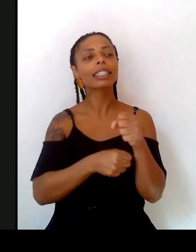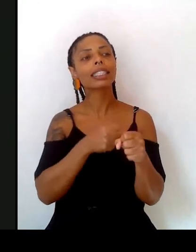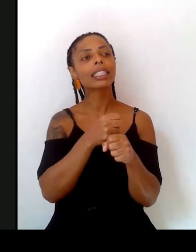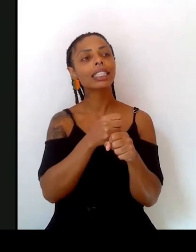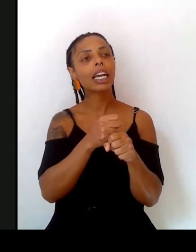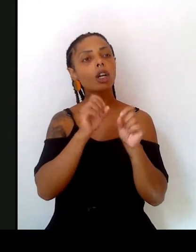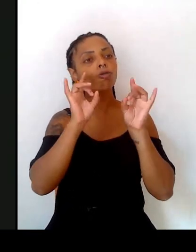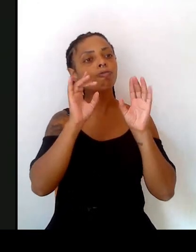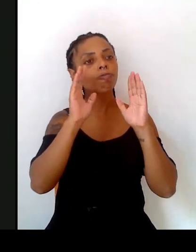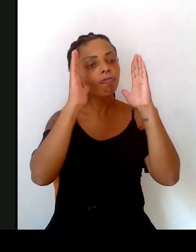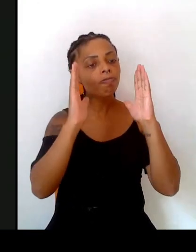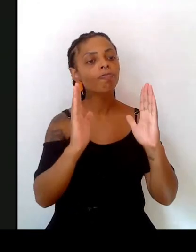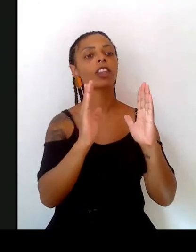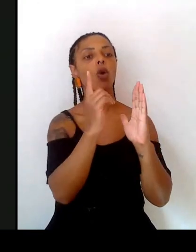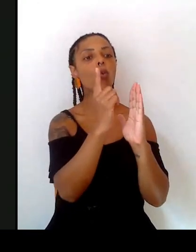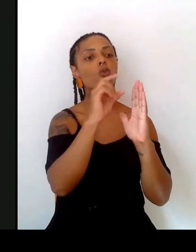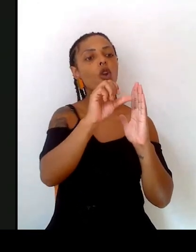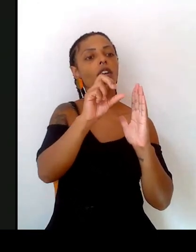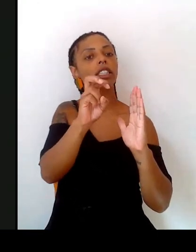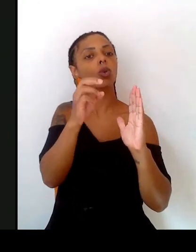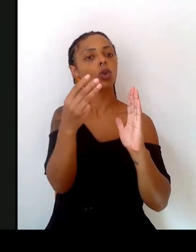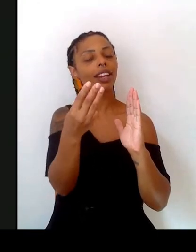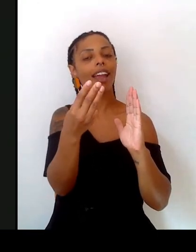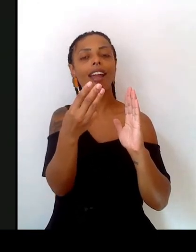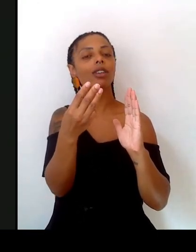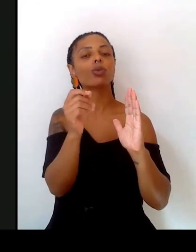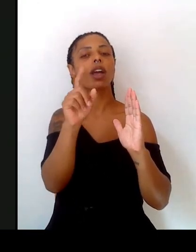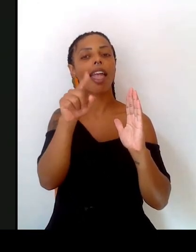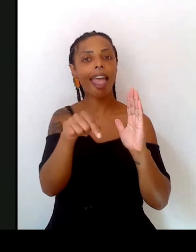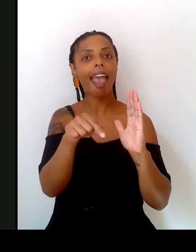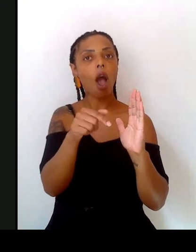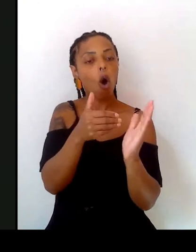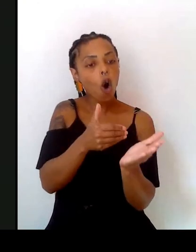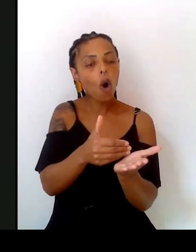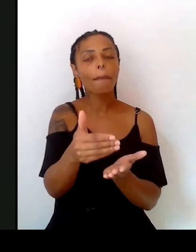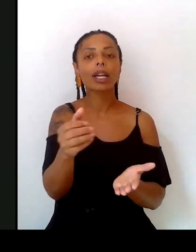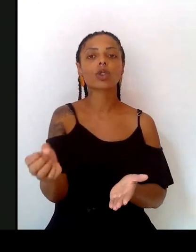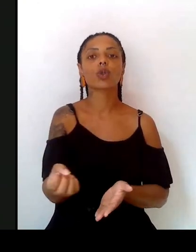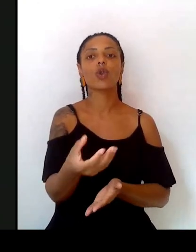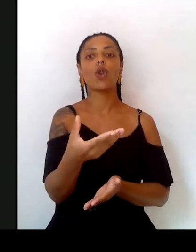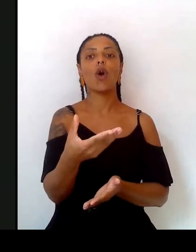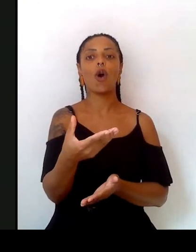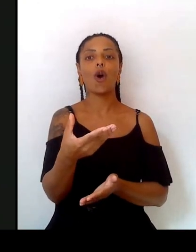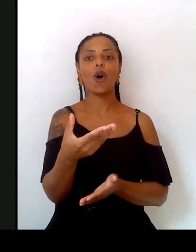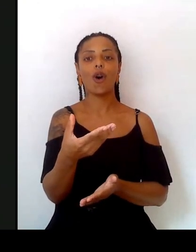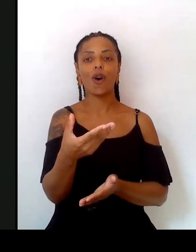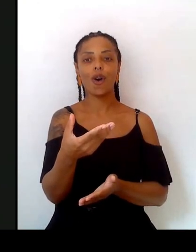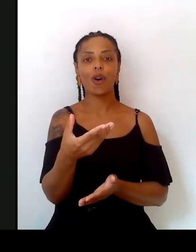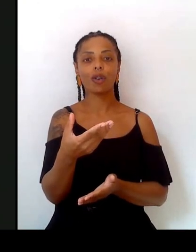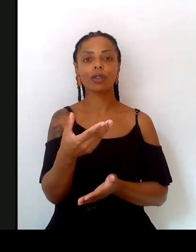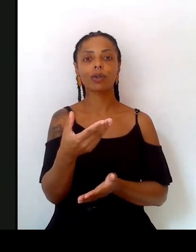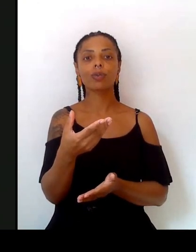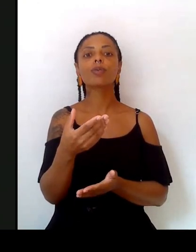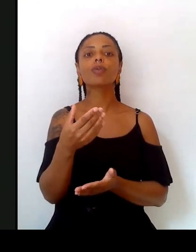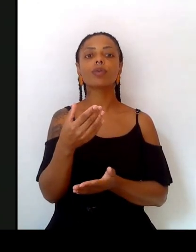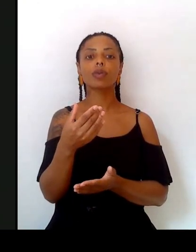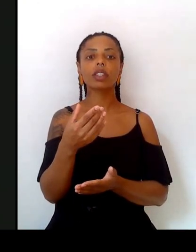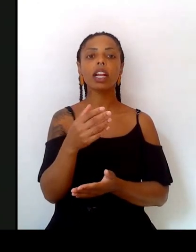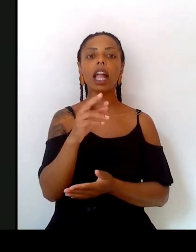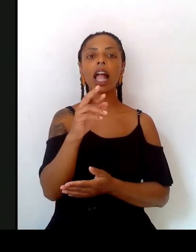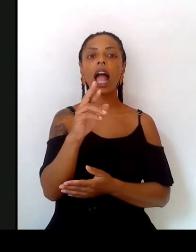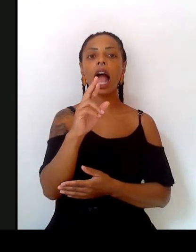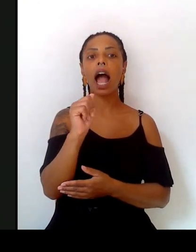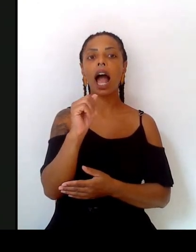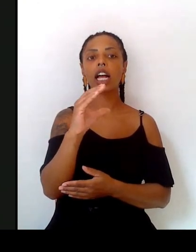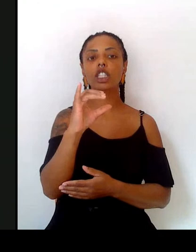1953 que representou o novo começo tivemos o fim do racionamento enfim durante